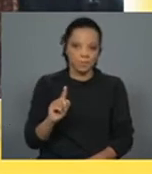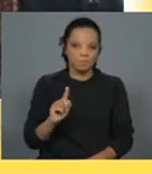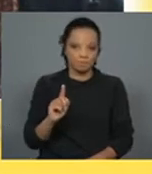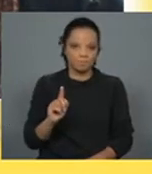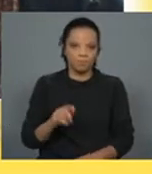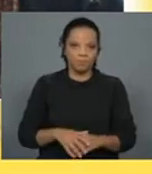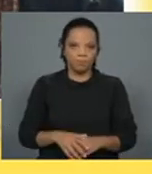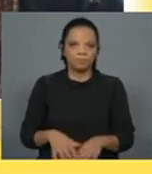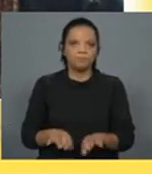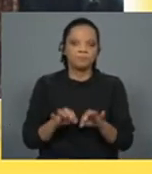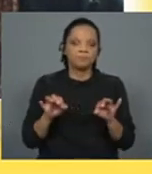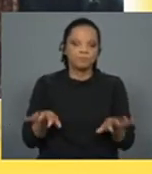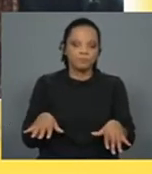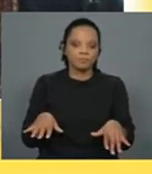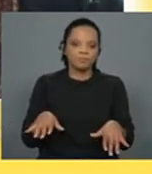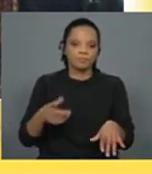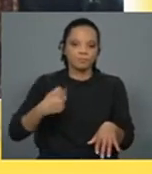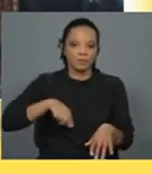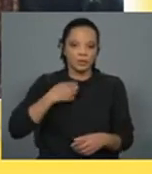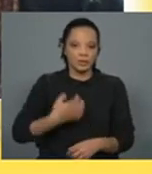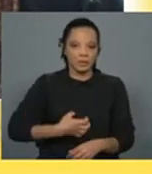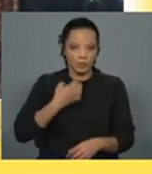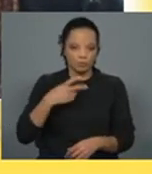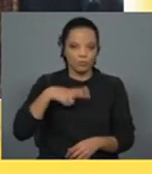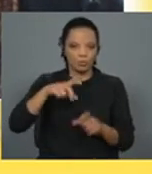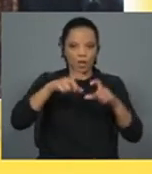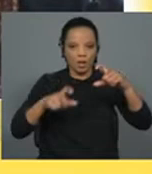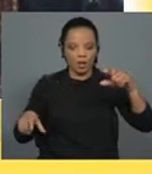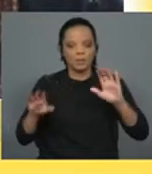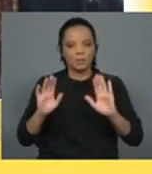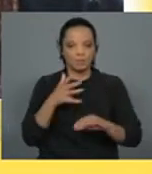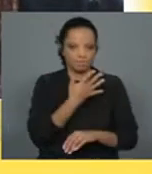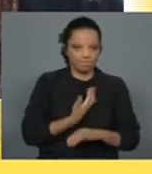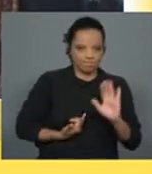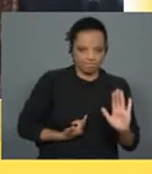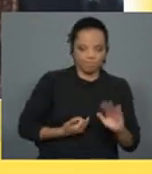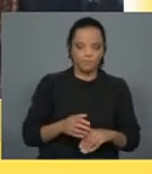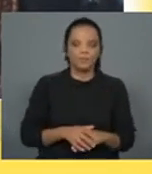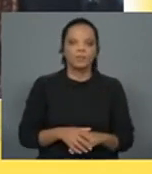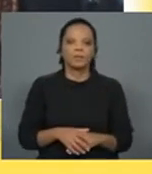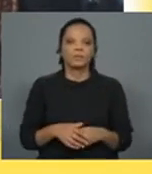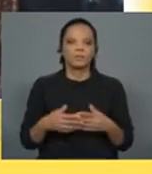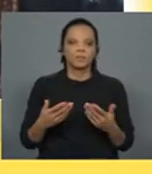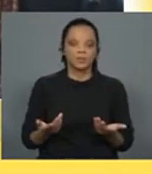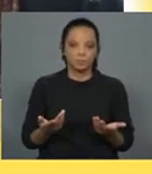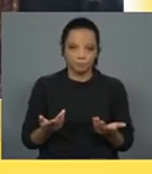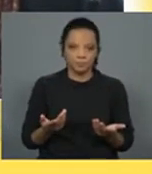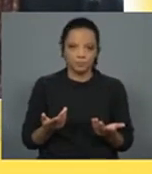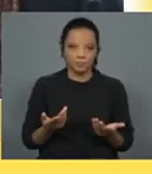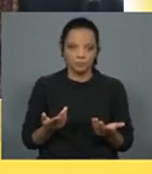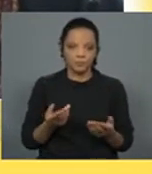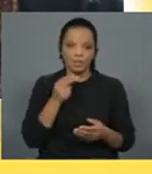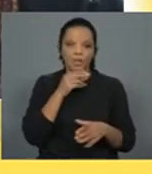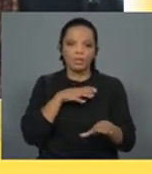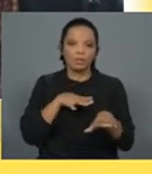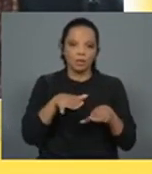assim como entendemos para o resto do país, mas também já lá iremos. Esta nossa relação com a sismologia, de resto a terra treme